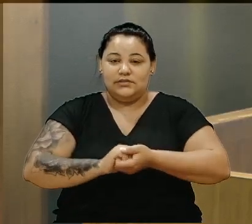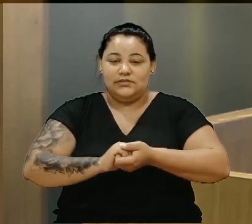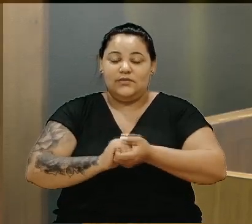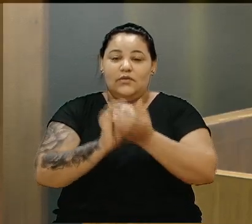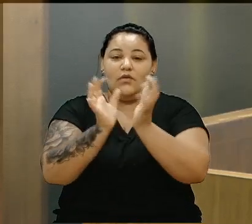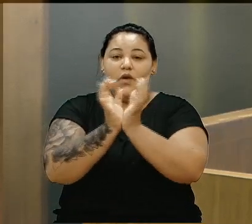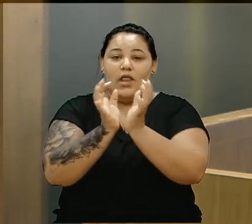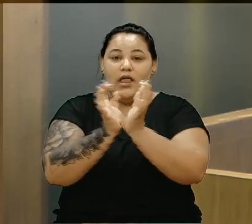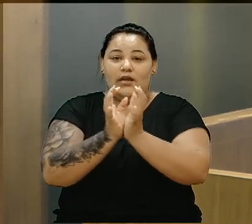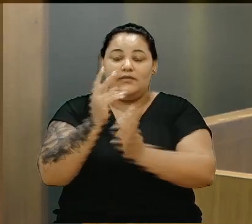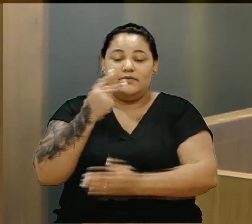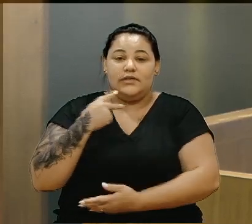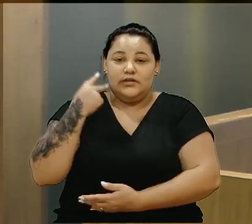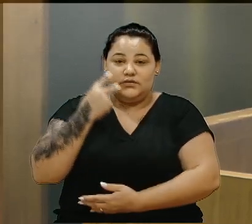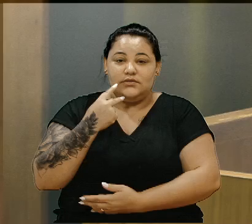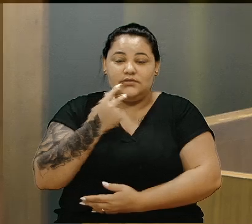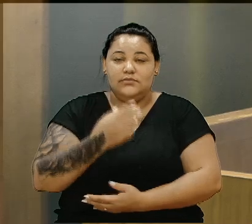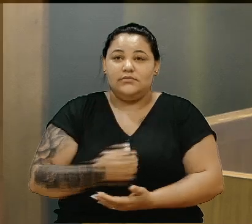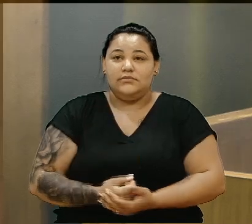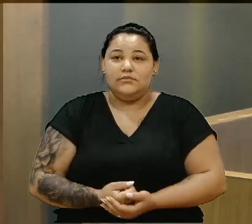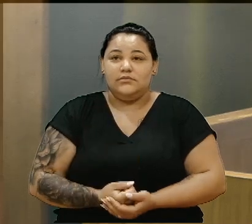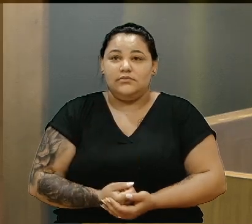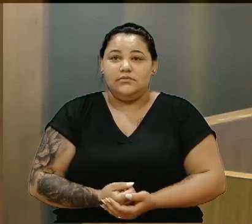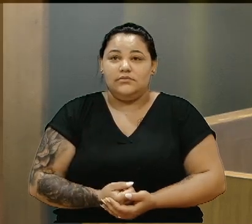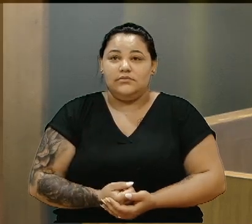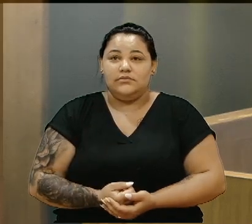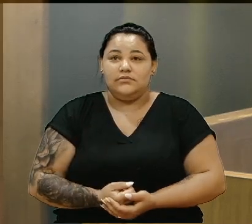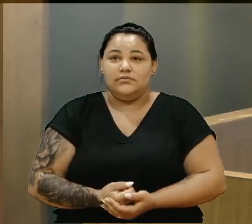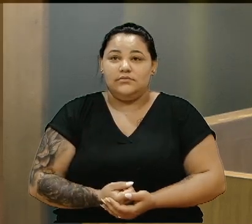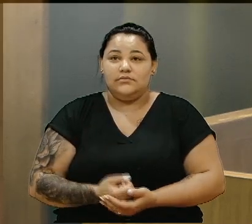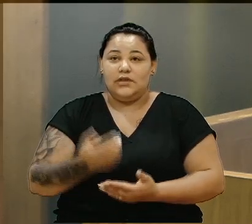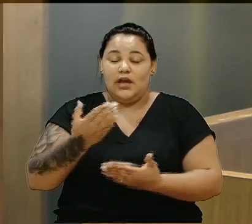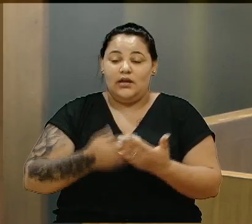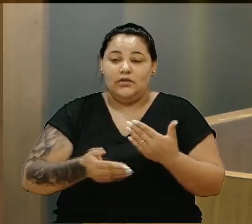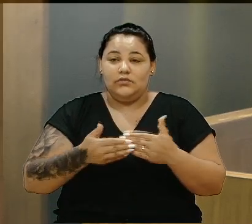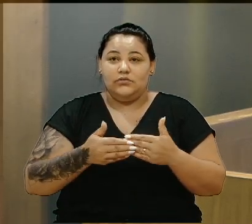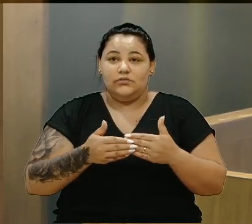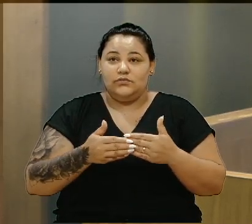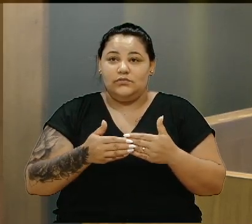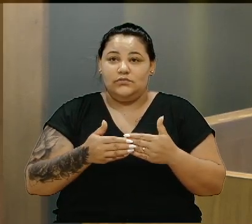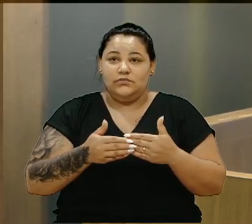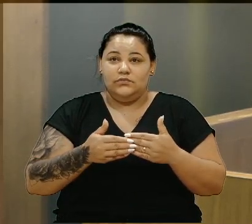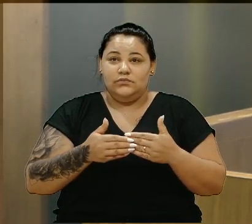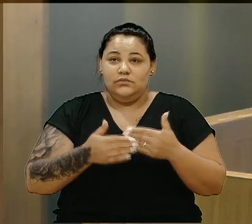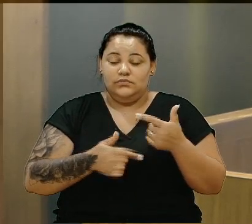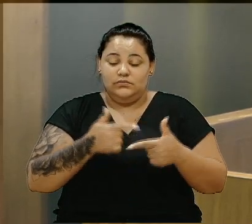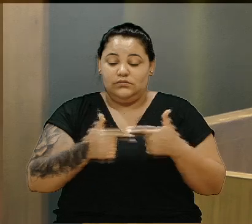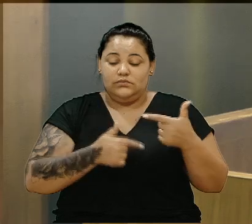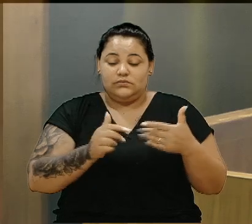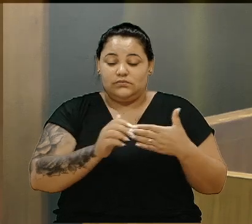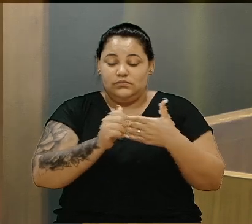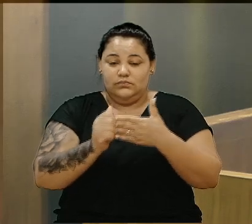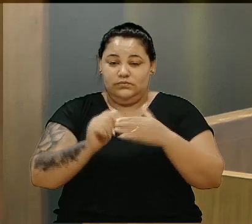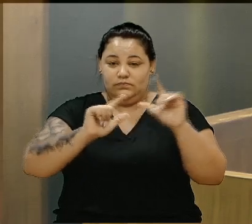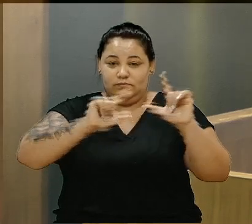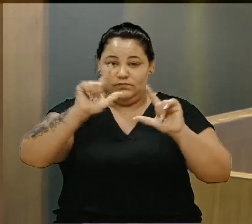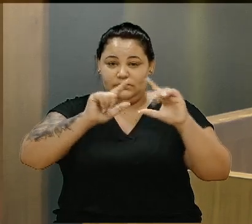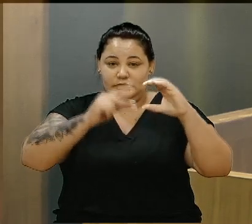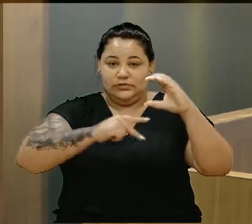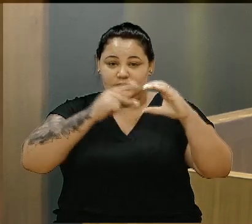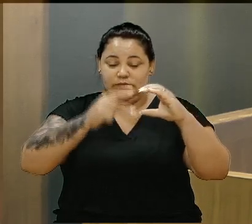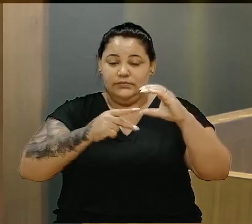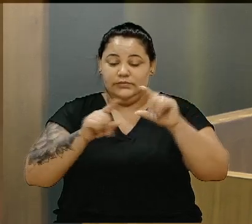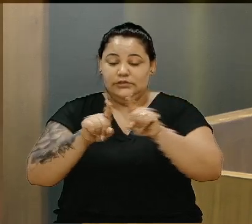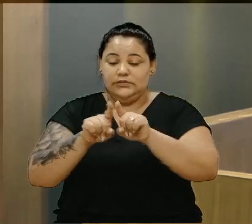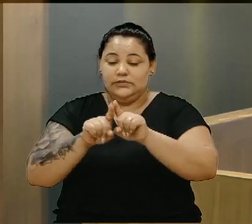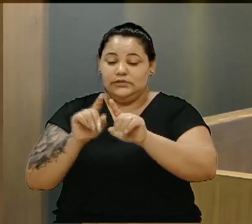vereadores, vereadoras, a todos que nos prestigiam pela TV Câmara, através das mídias